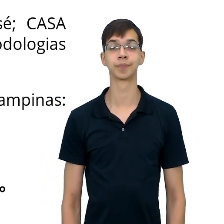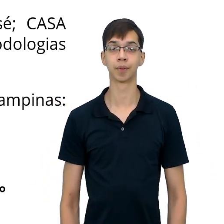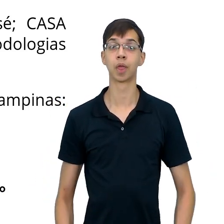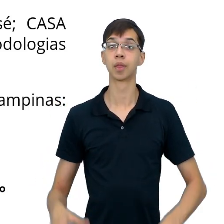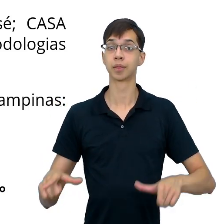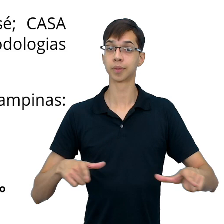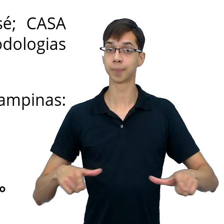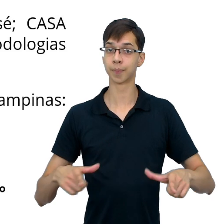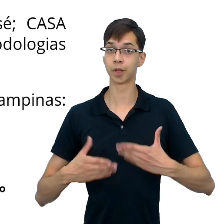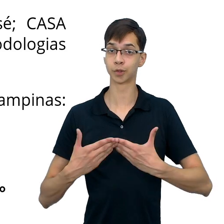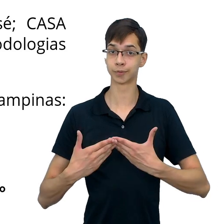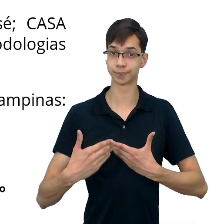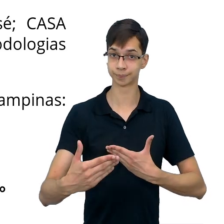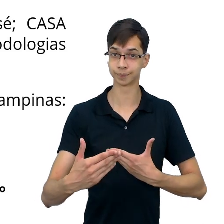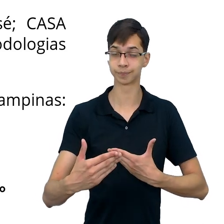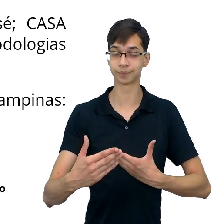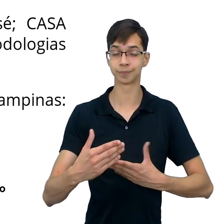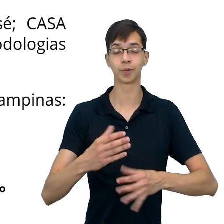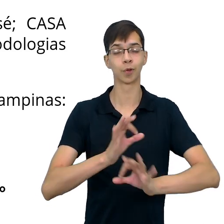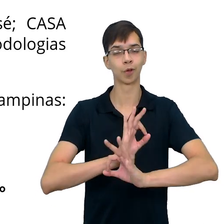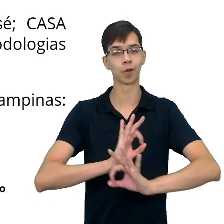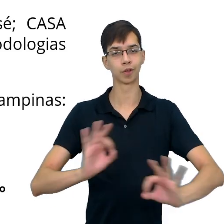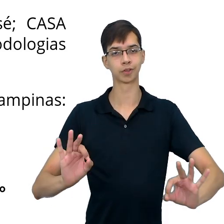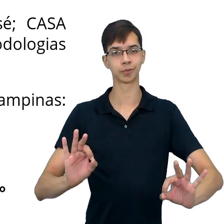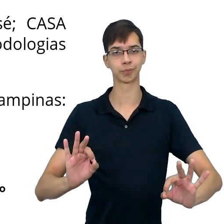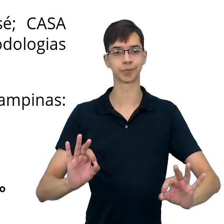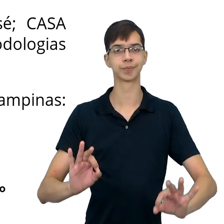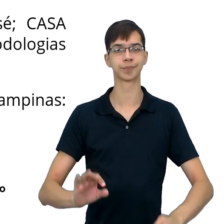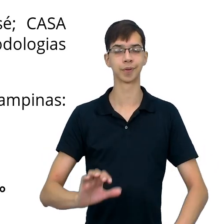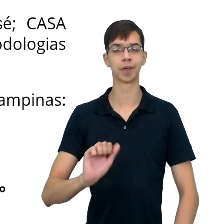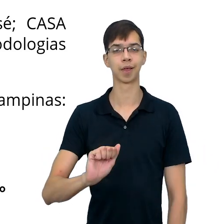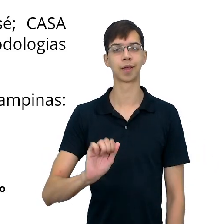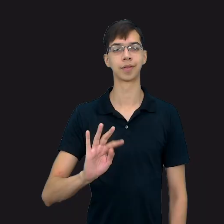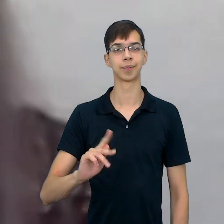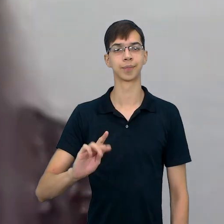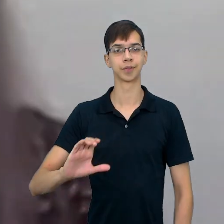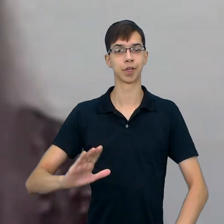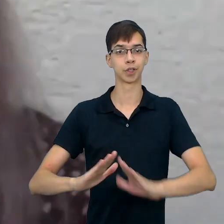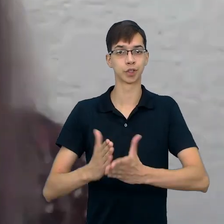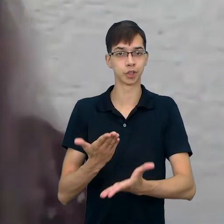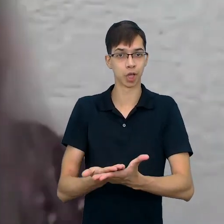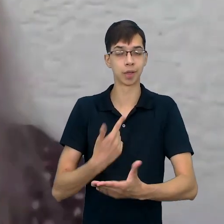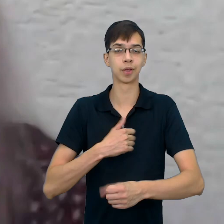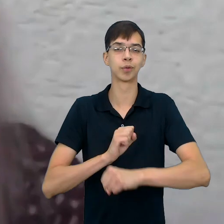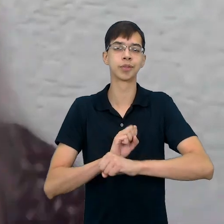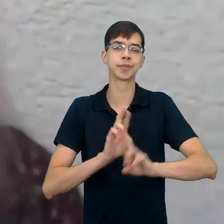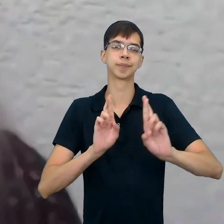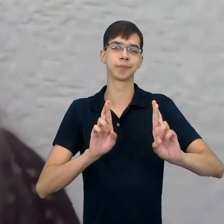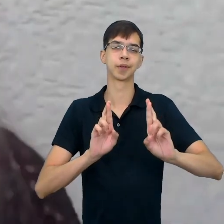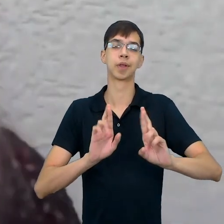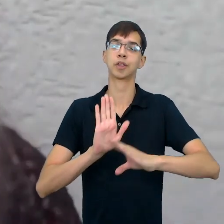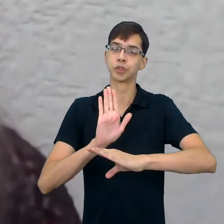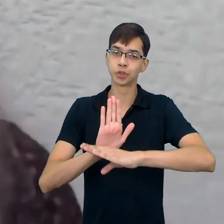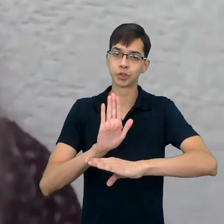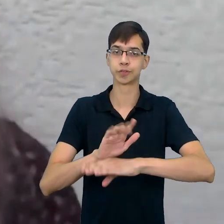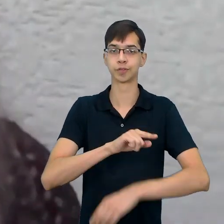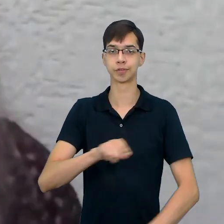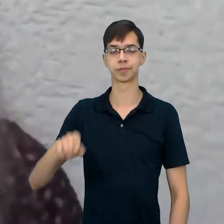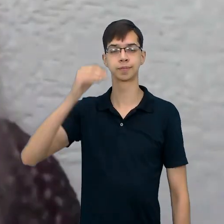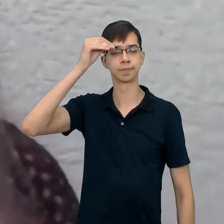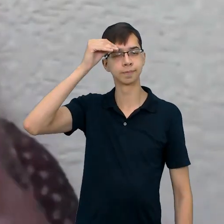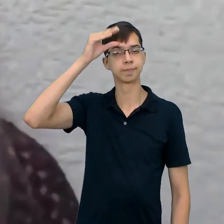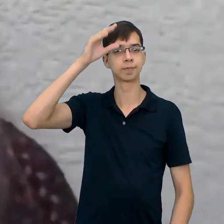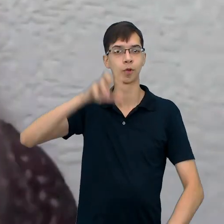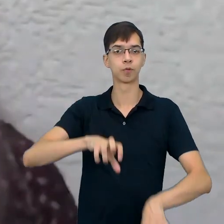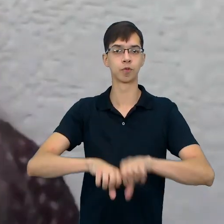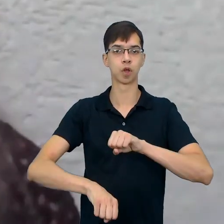né, de ATPC na unidade escolar, e espero ter contribuído aí com a formação, né,